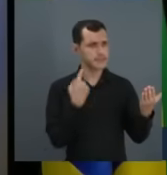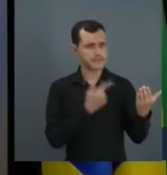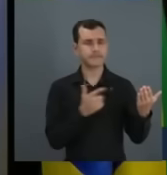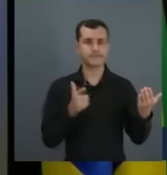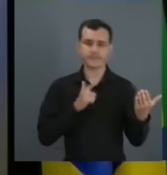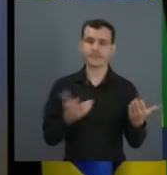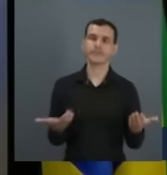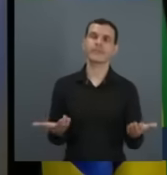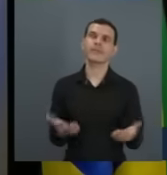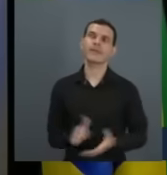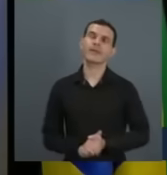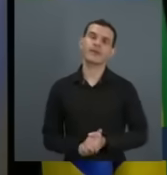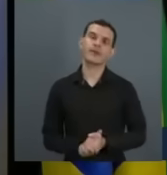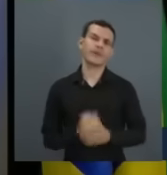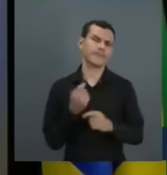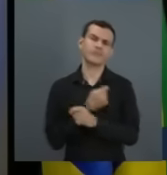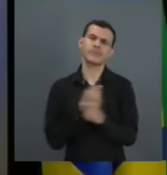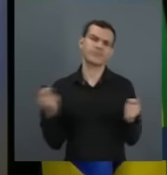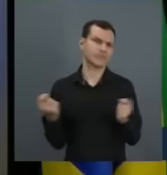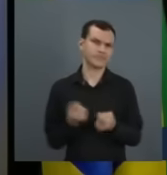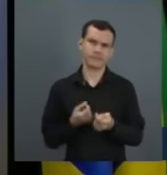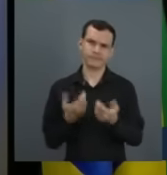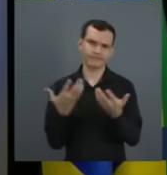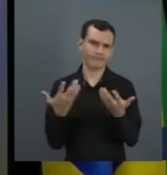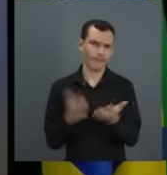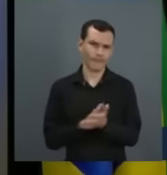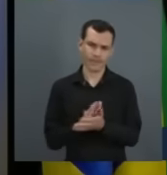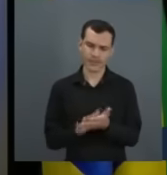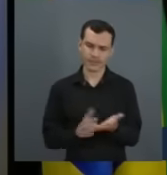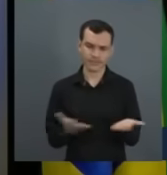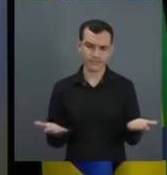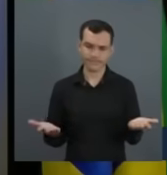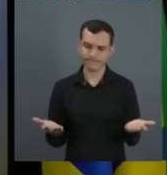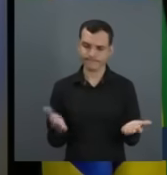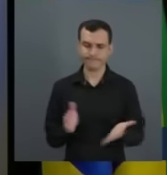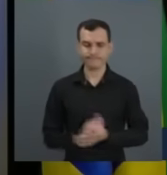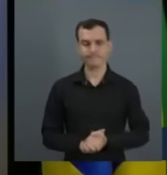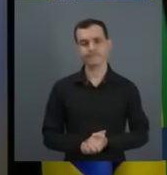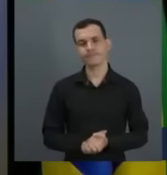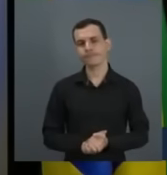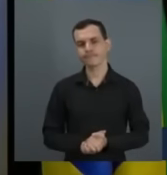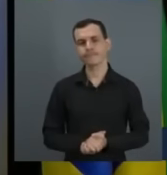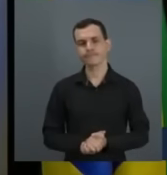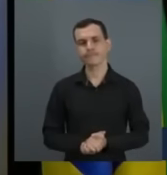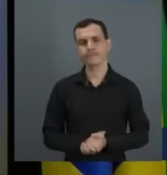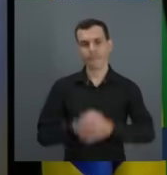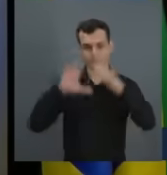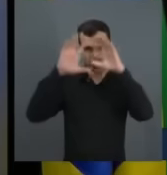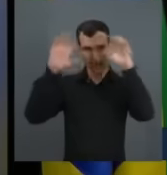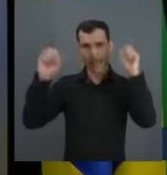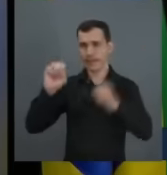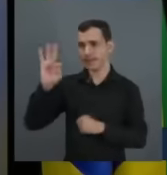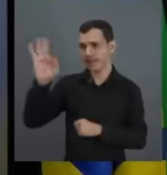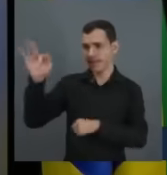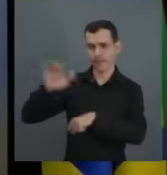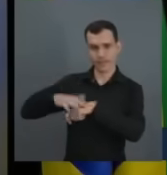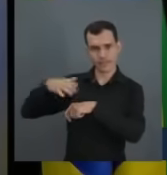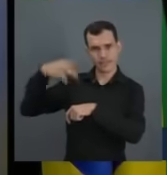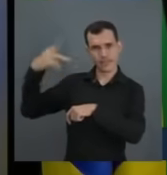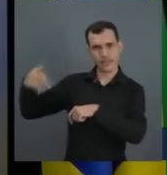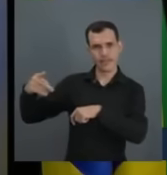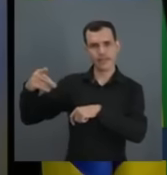Não tem como a gente não falar isso, né? Algo que o próprio STF julga como